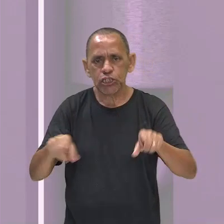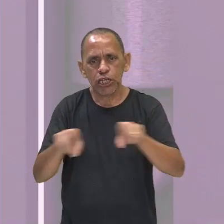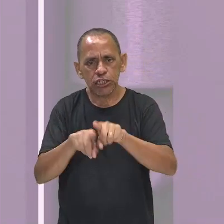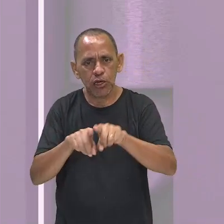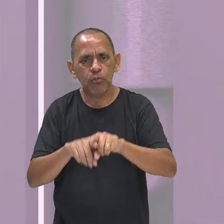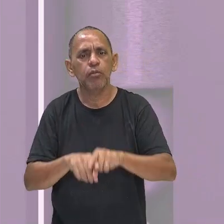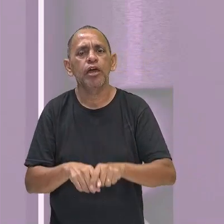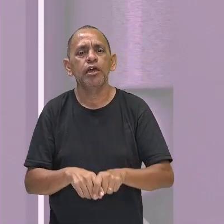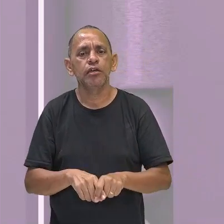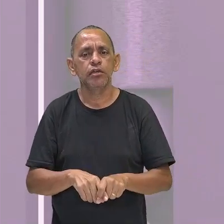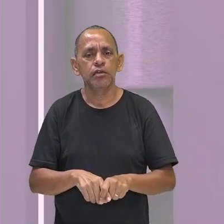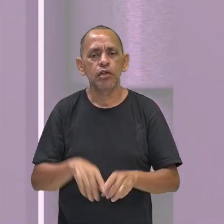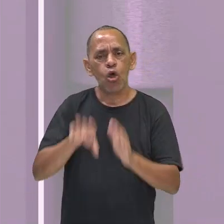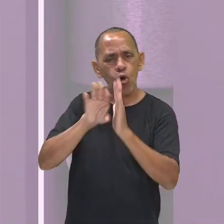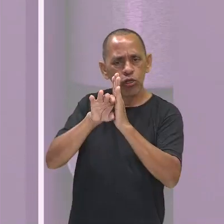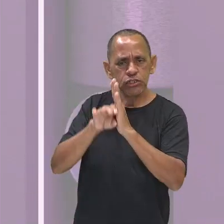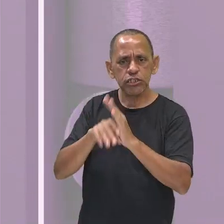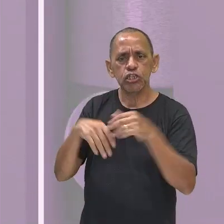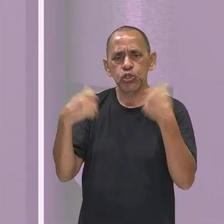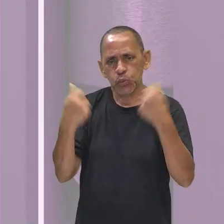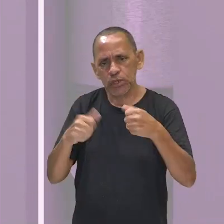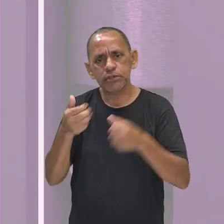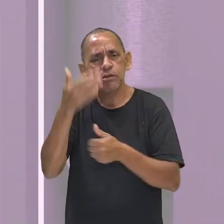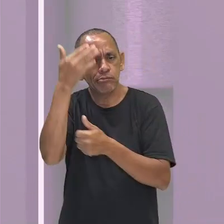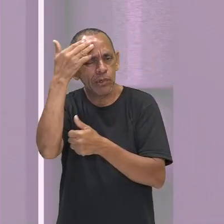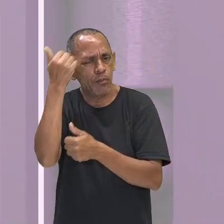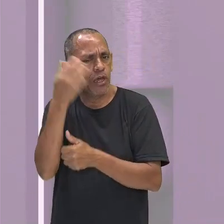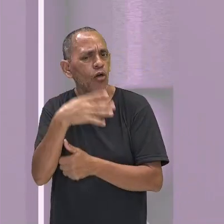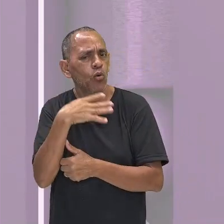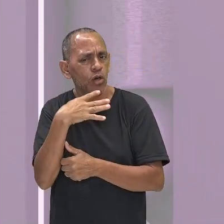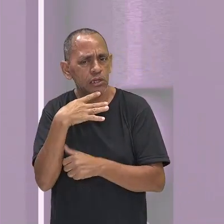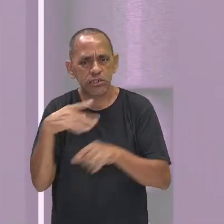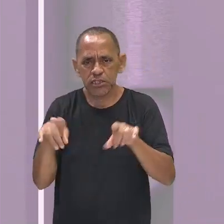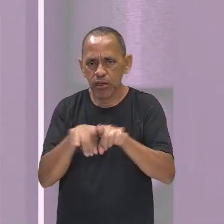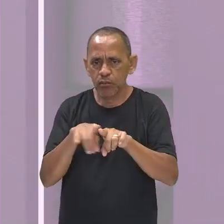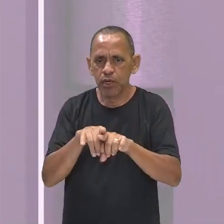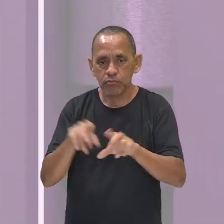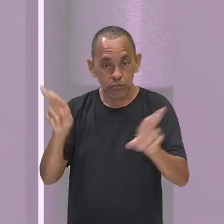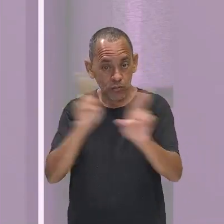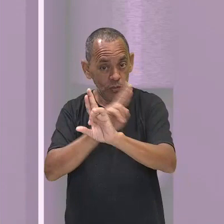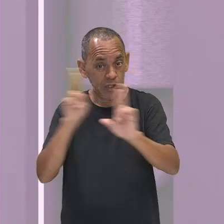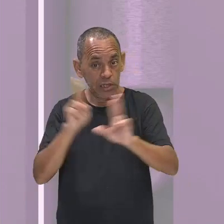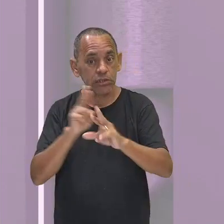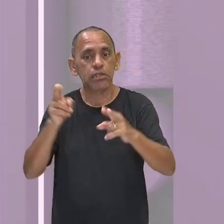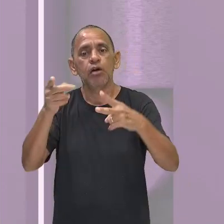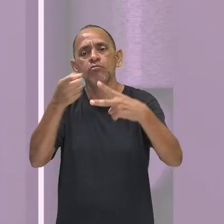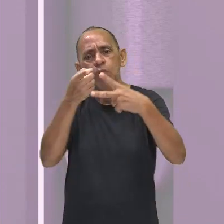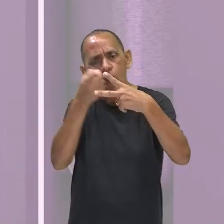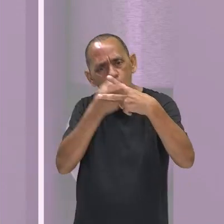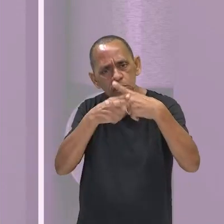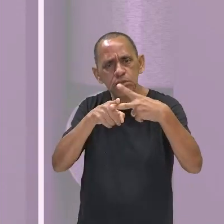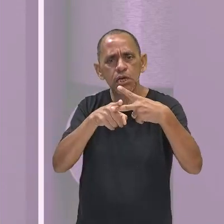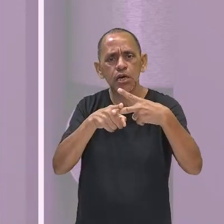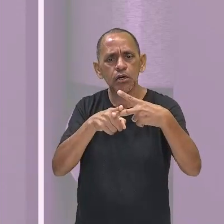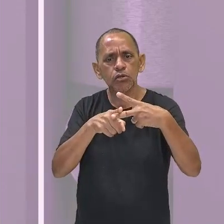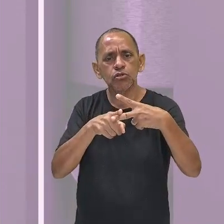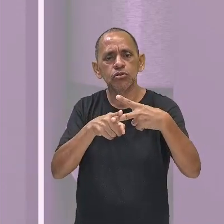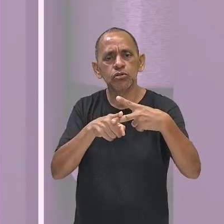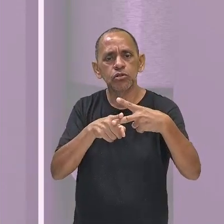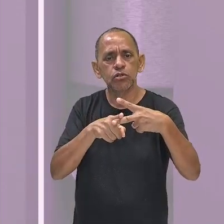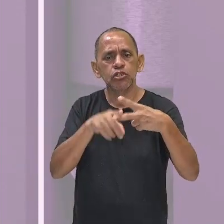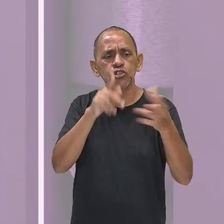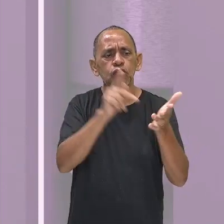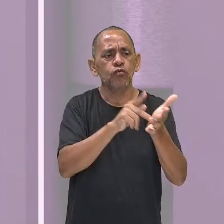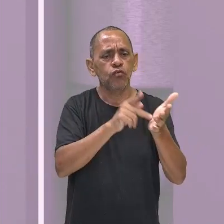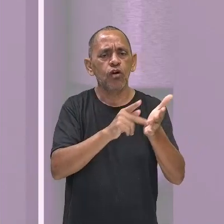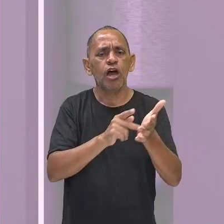triângulo em relação aos lados e em relação aos ângulos, mesmo fazendo todos os cálculos de forma correta, nós